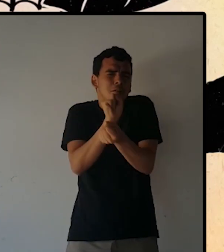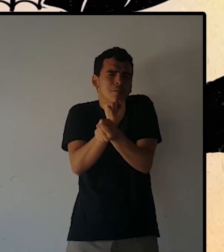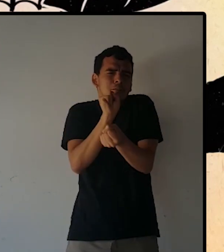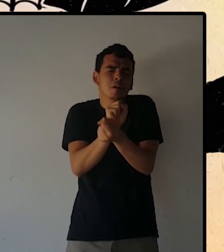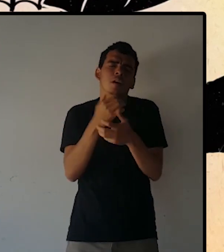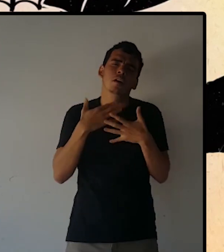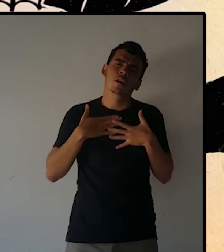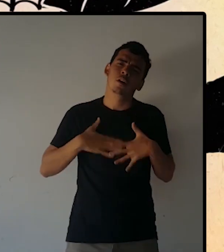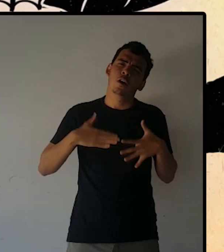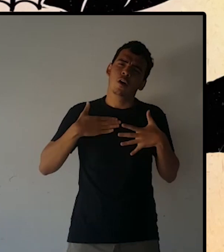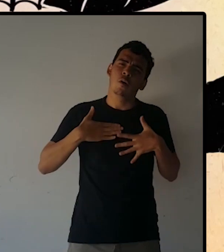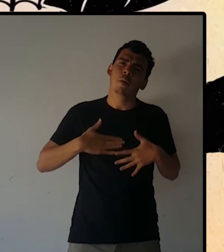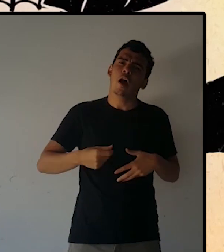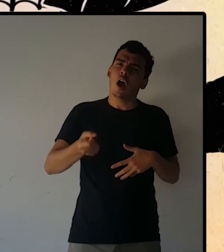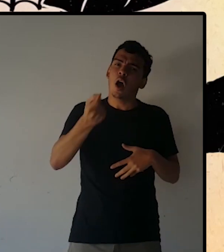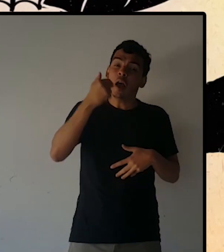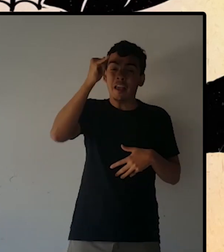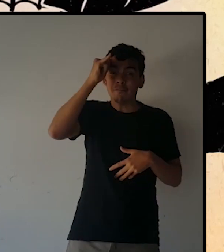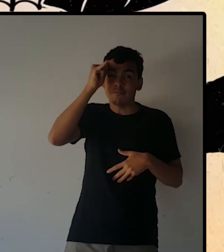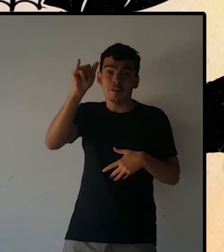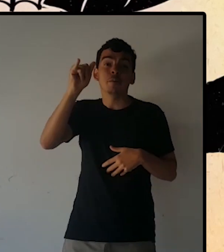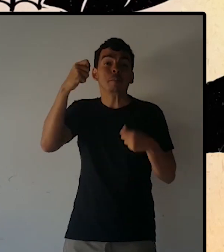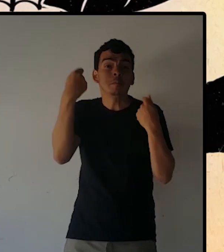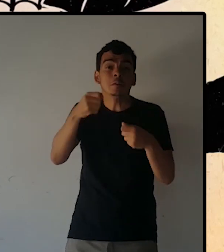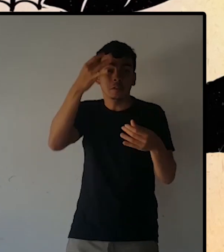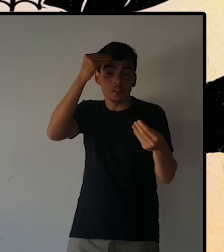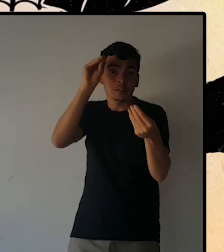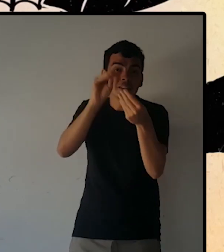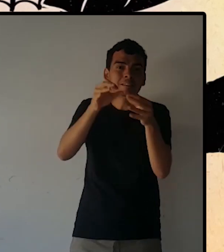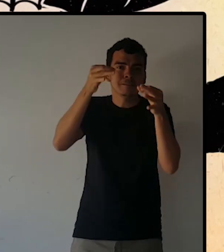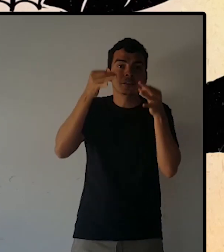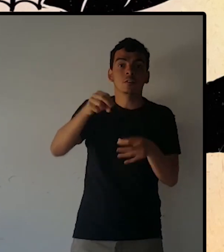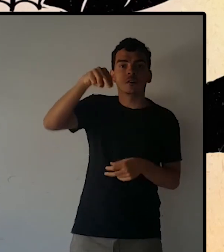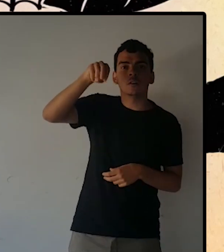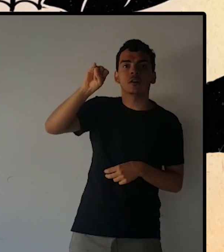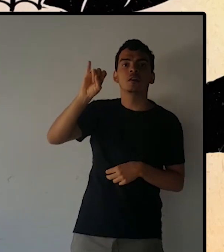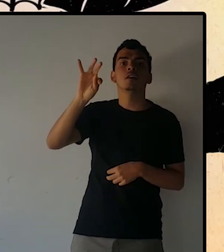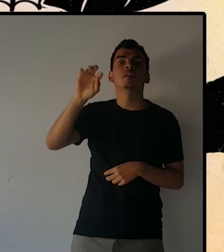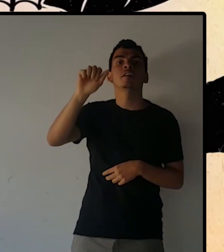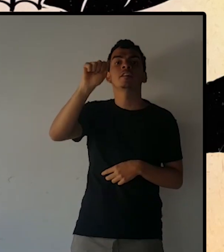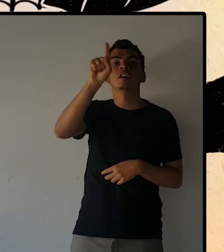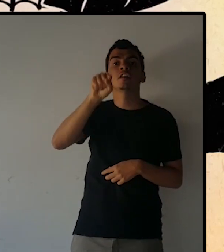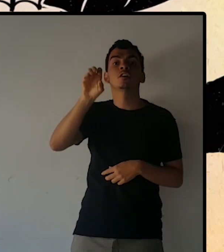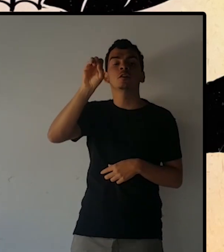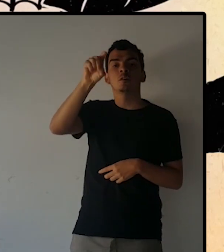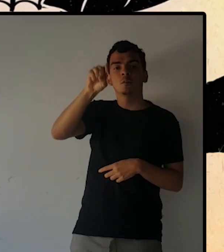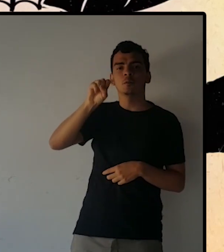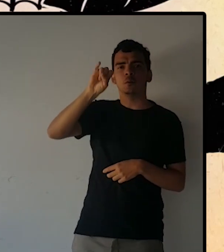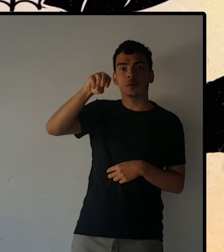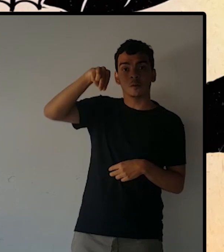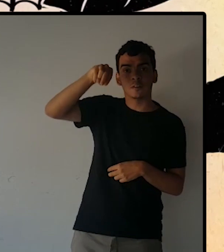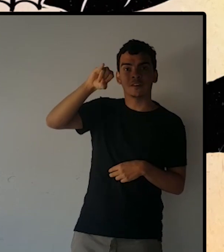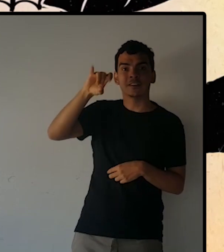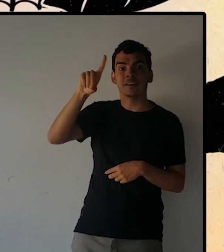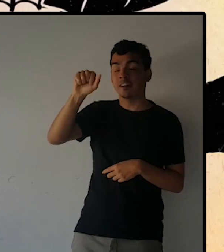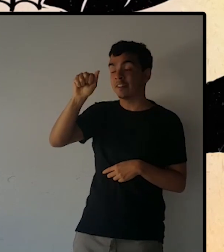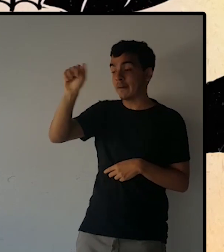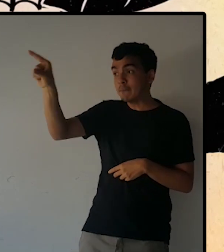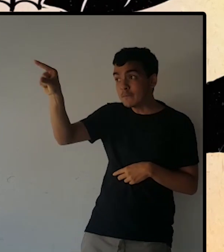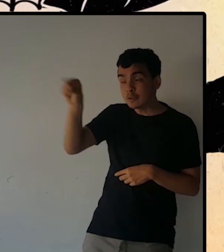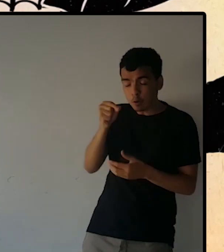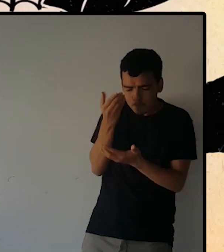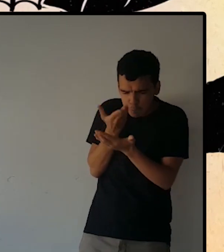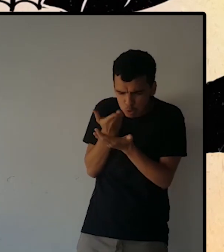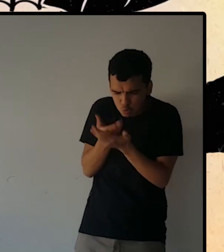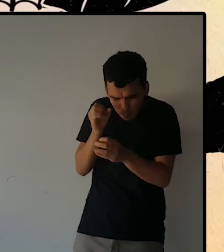tenha calma, não use sem entendimento. Nitazoxinida foi cogitada, in vitro ocorreu